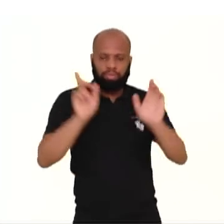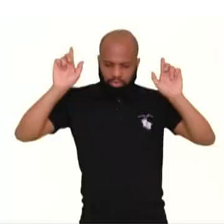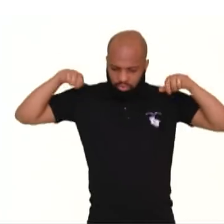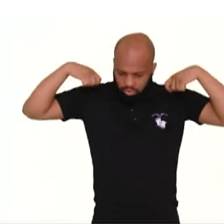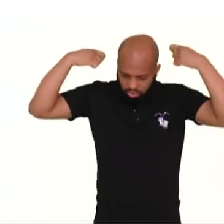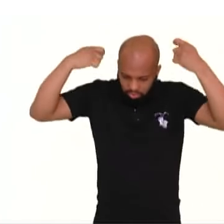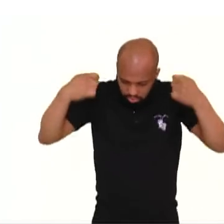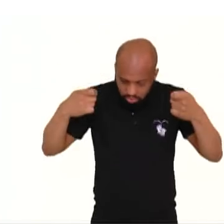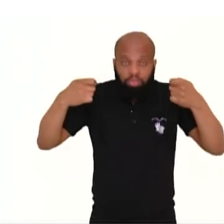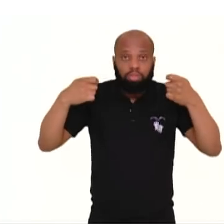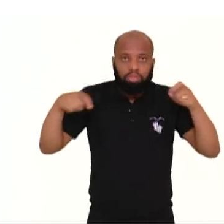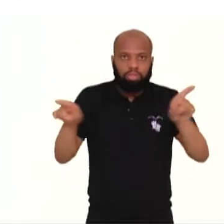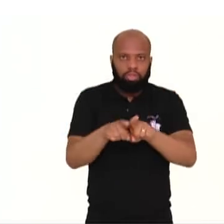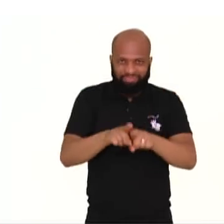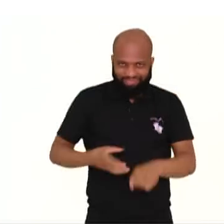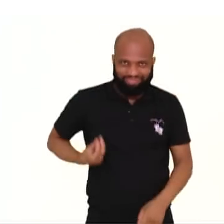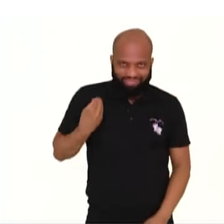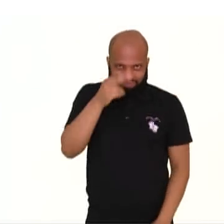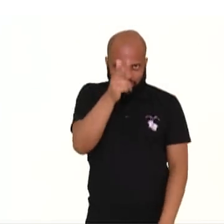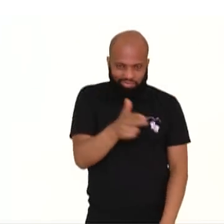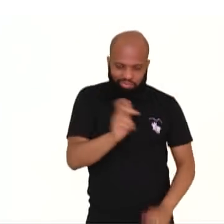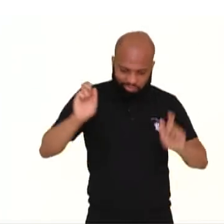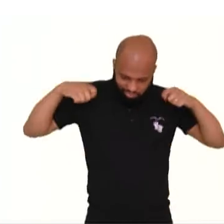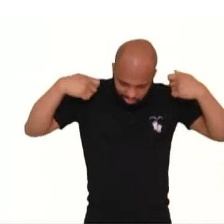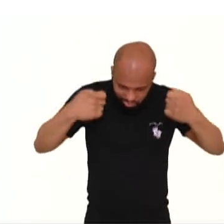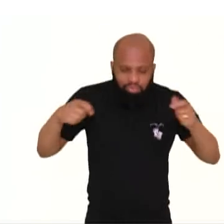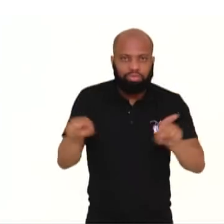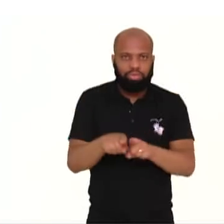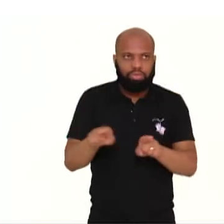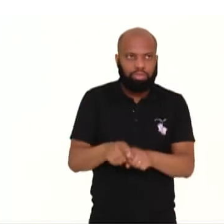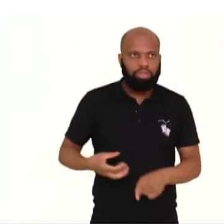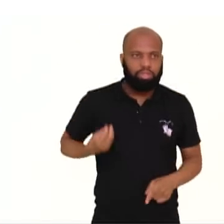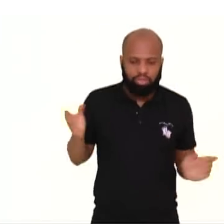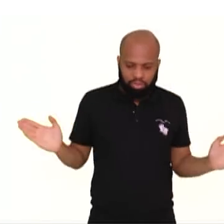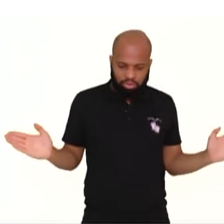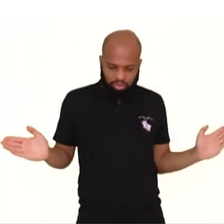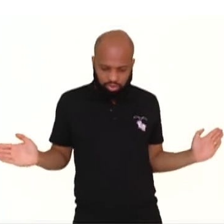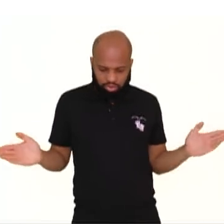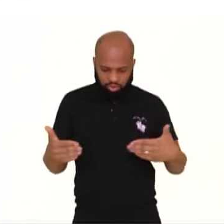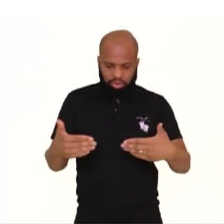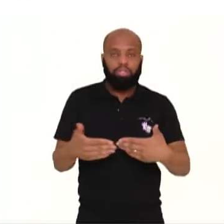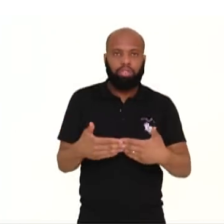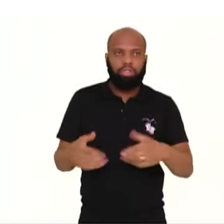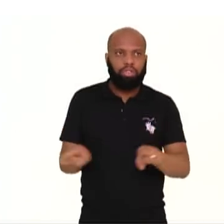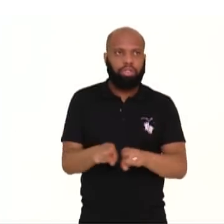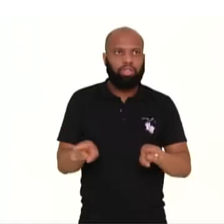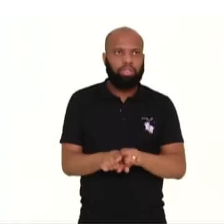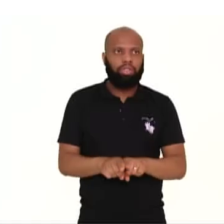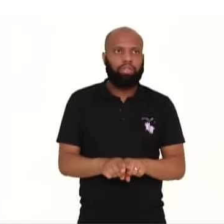quartinho, um quarto pequeno, um ambiente fechadinho, naos. Naos, ou